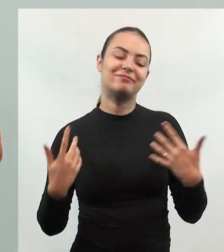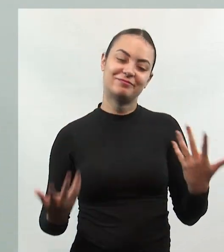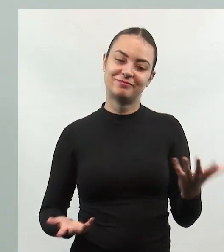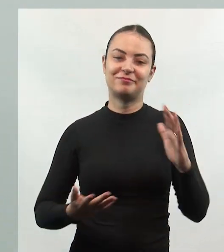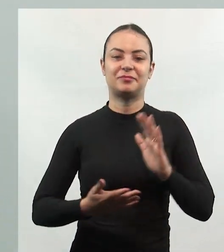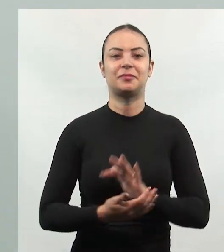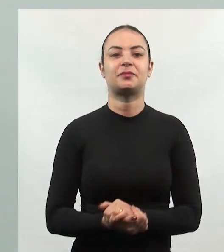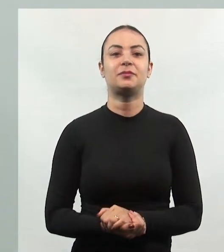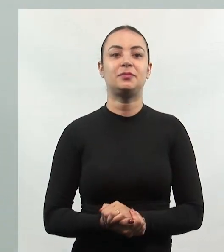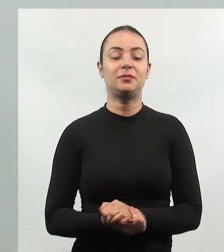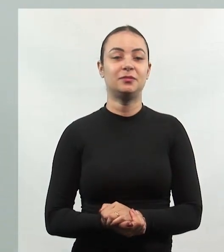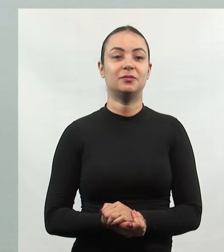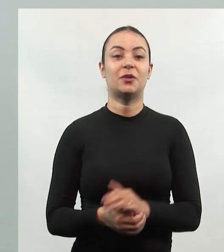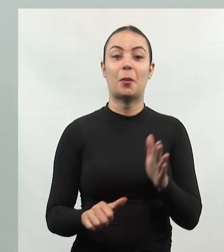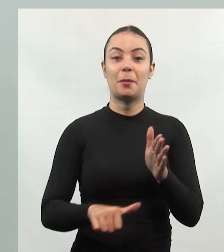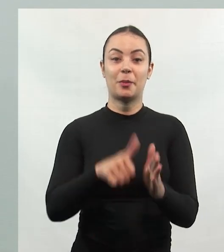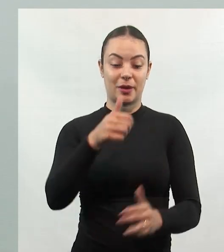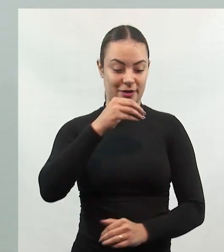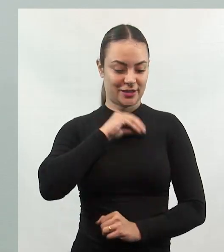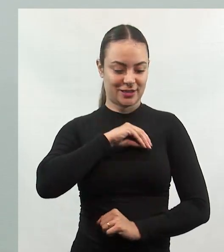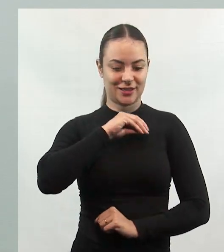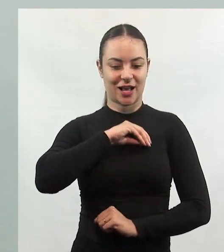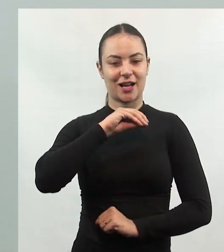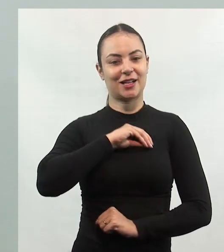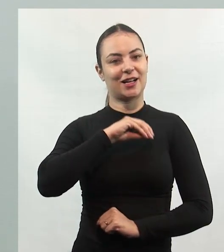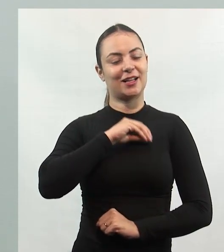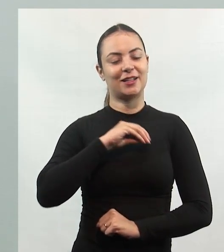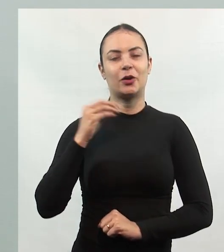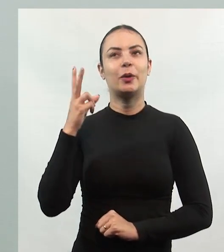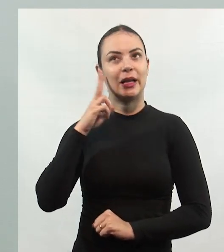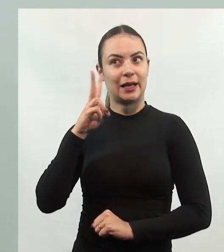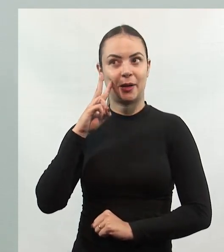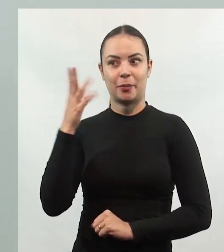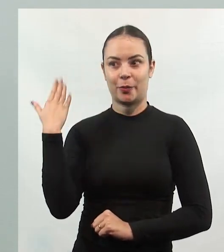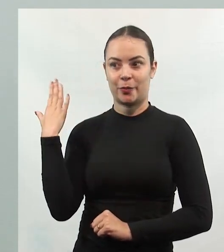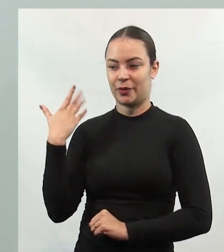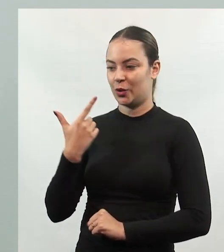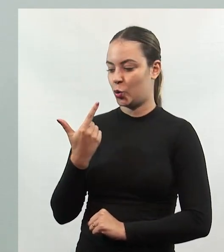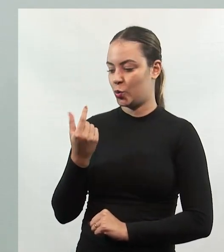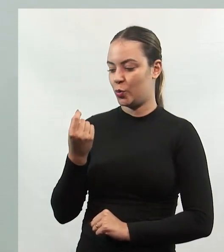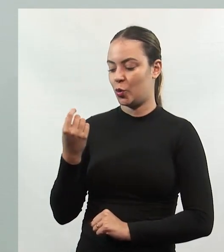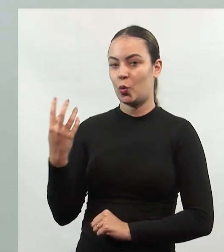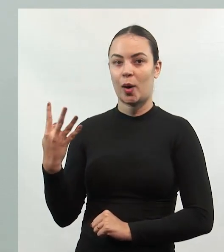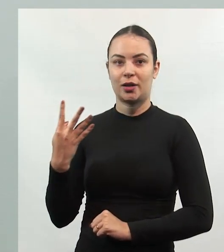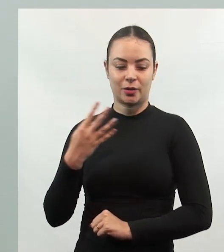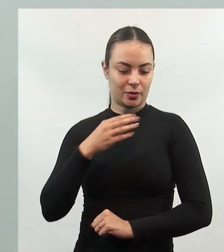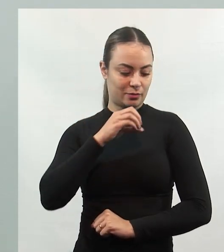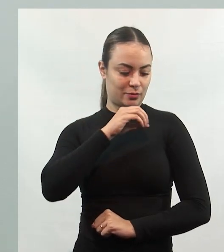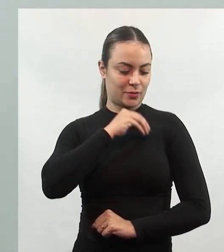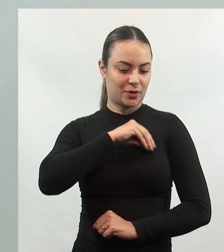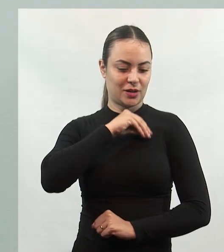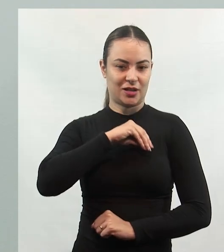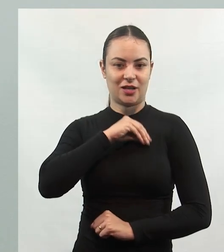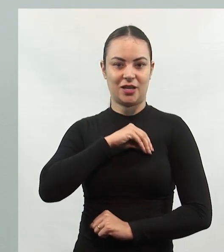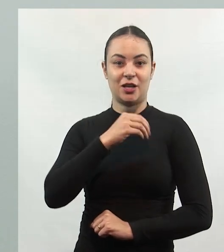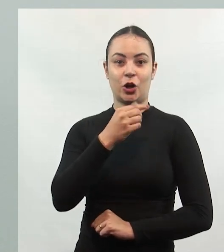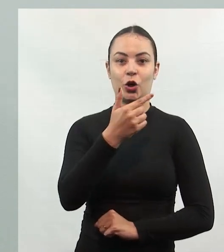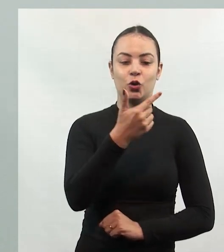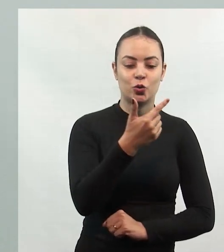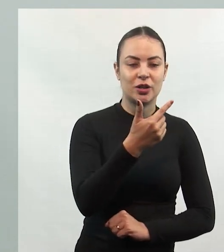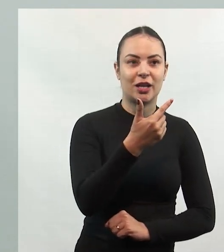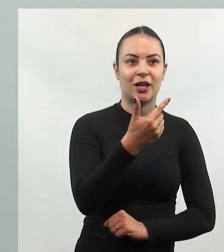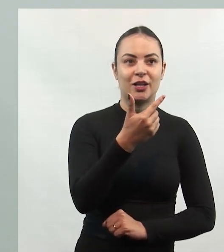marcamos para eu ir tomar posse. Primeiro salário, Eline. Na época, a Nalda também passou, minha amiga, não quis tomar posse. Olha aí,